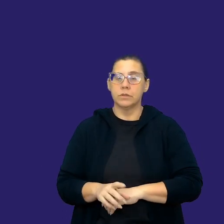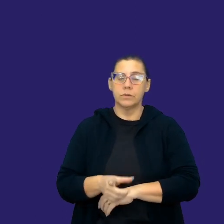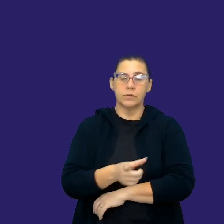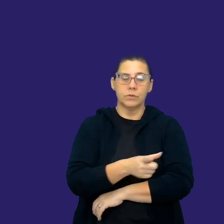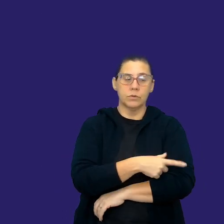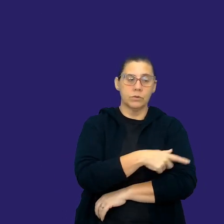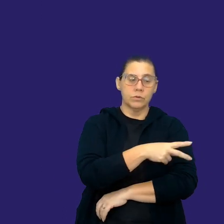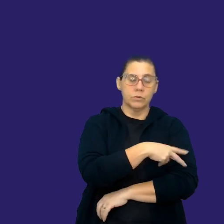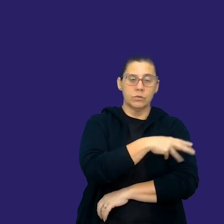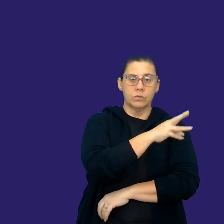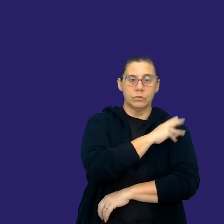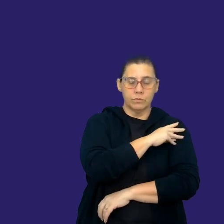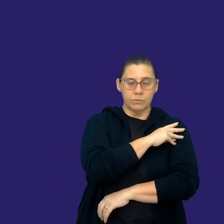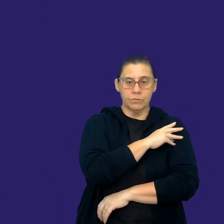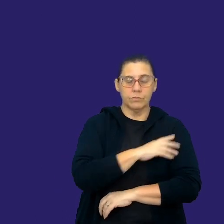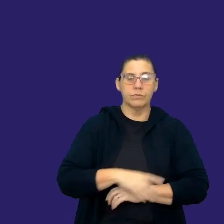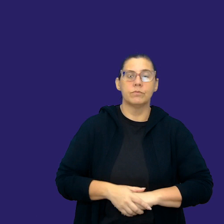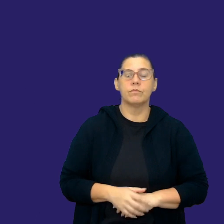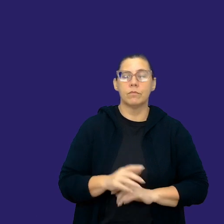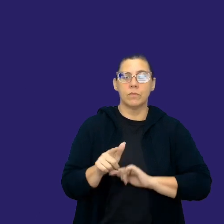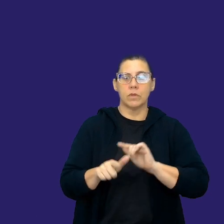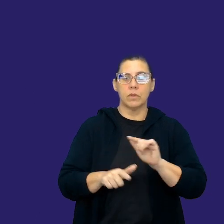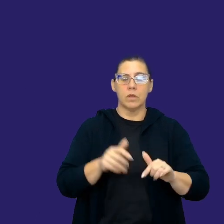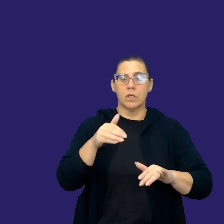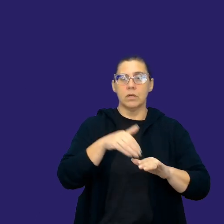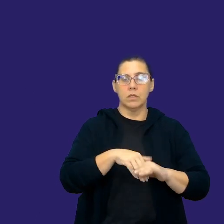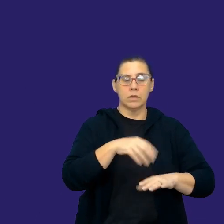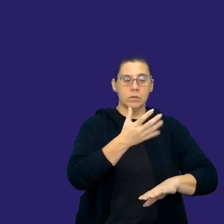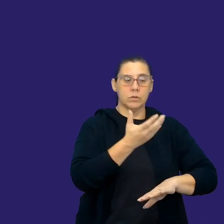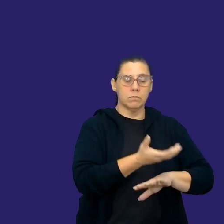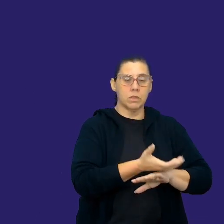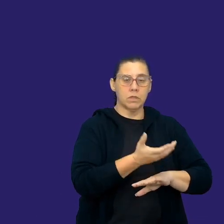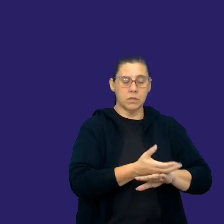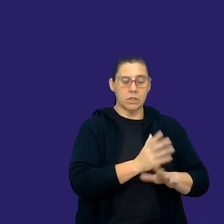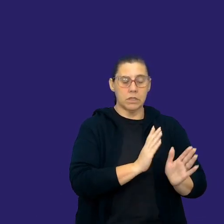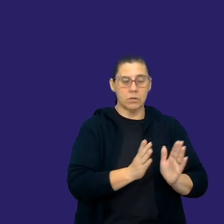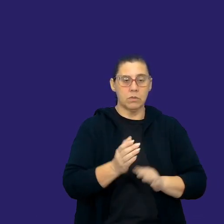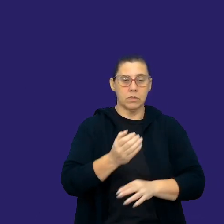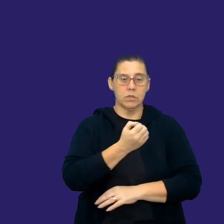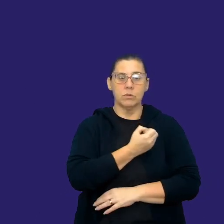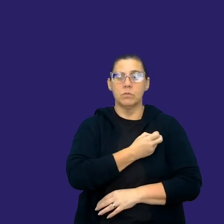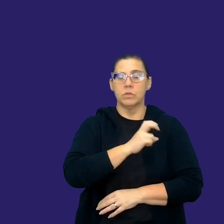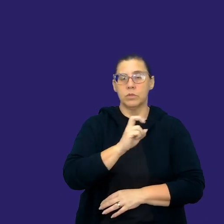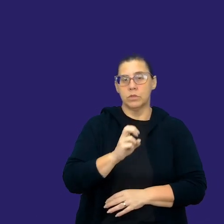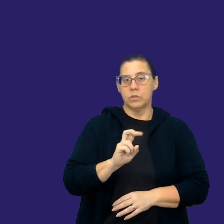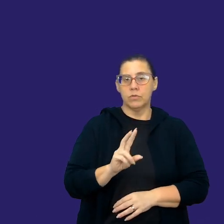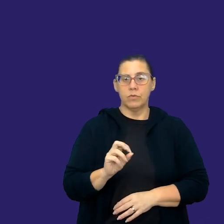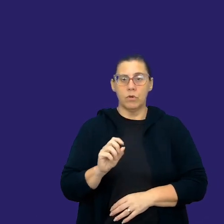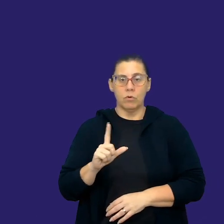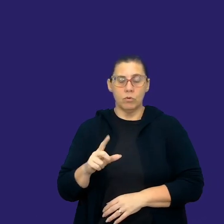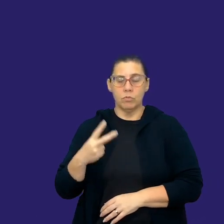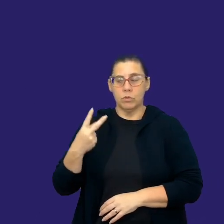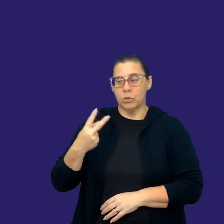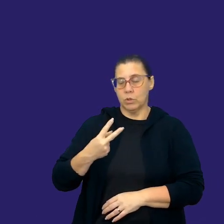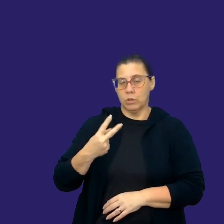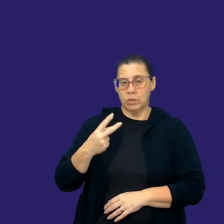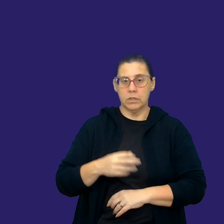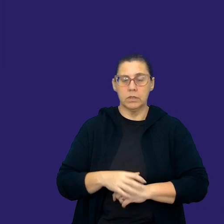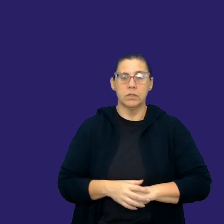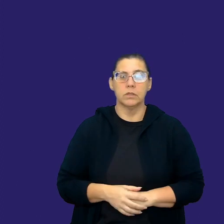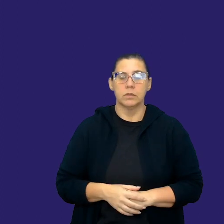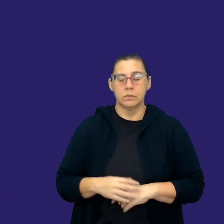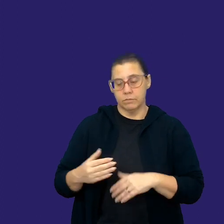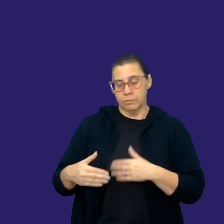E nós vamos trabalhar dentro do material a sequência de atividades 5, né, volume 2, etapa 2.